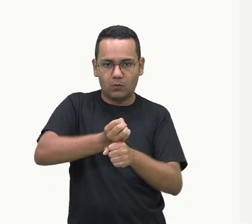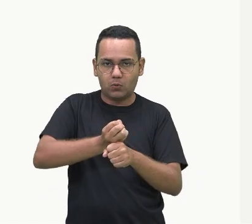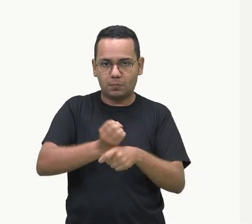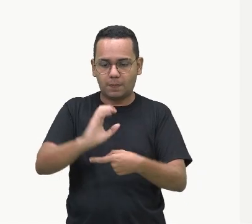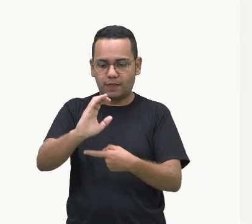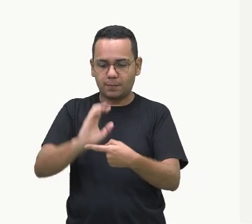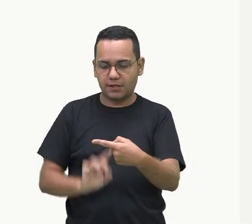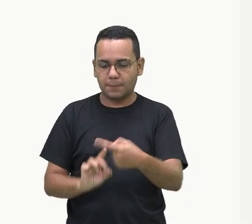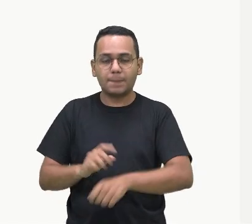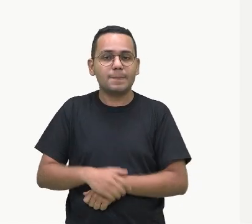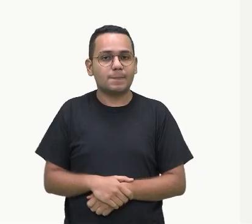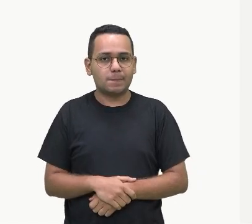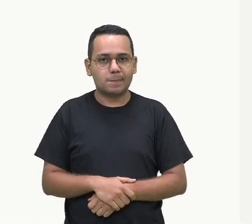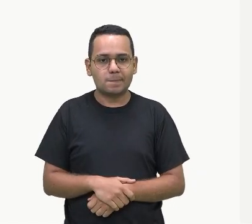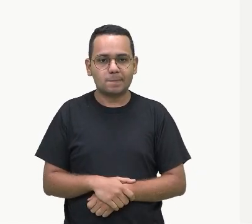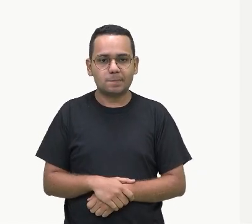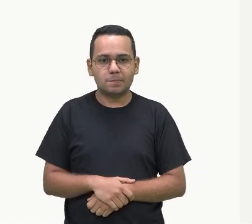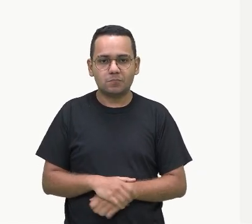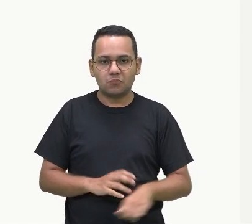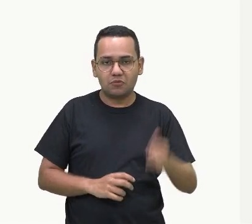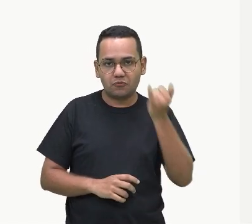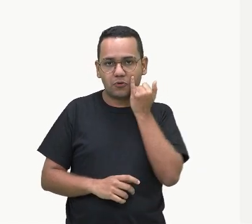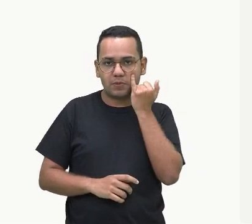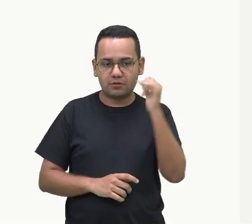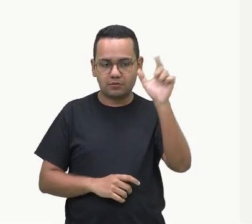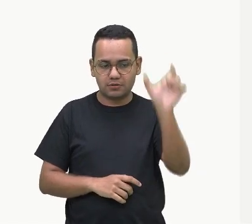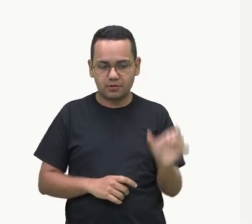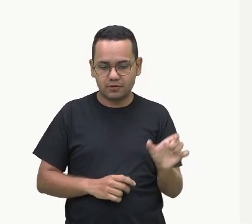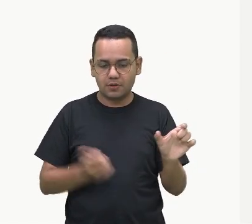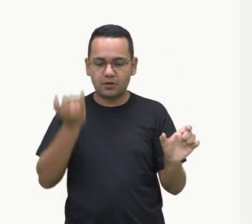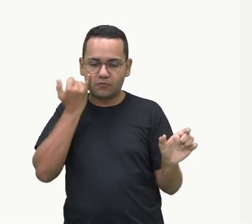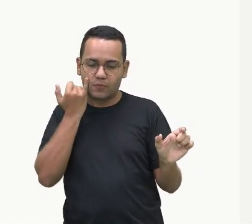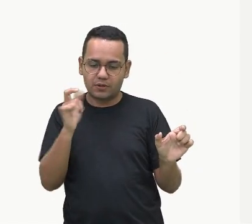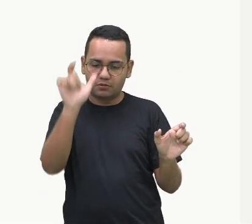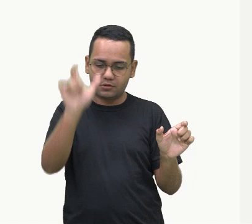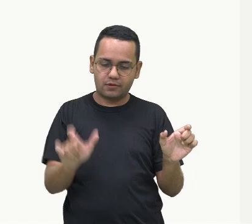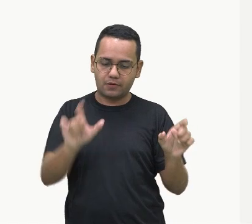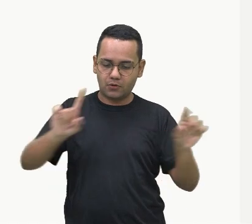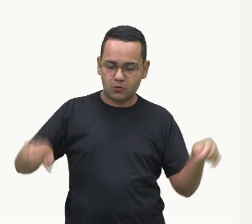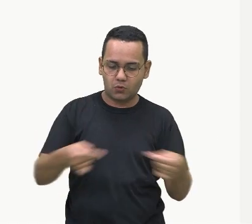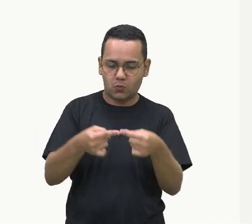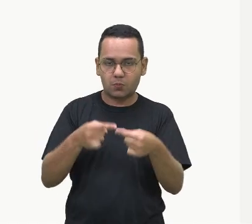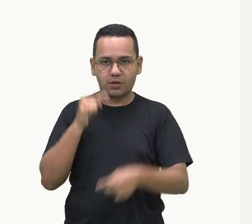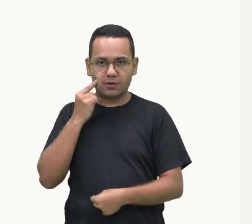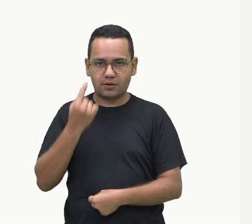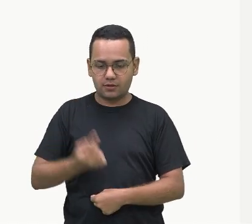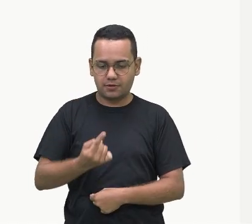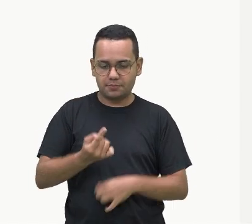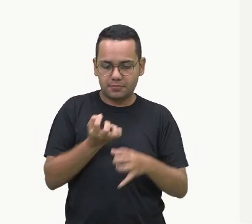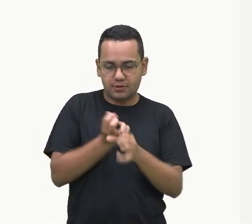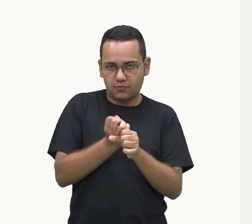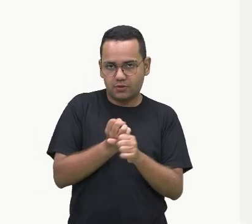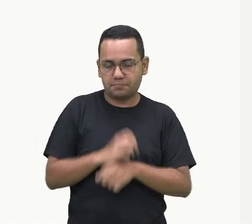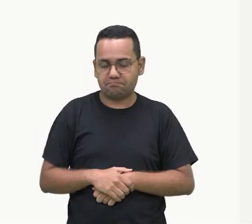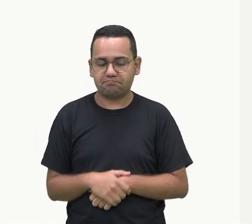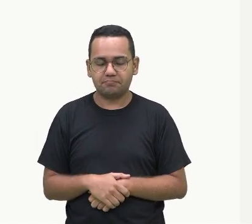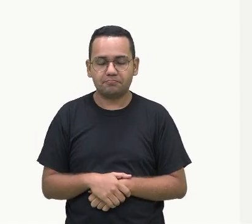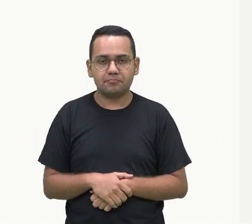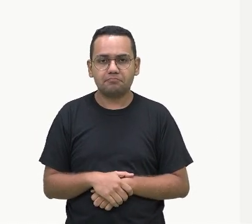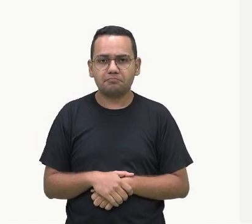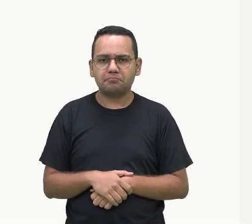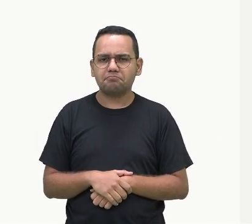C vai sempre estar para D, ok? Tá, professor, e para que e como é que eu